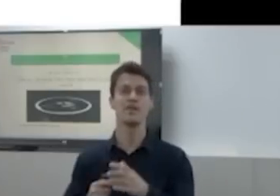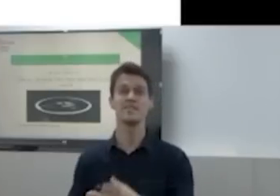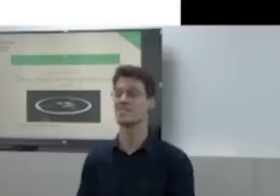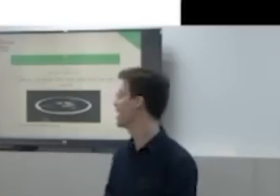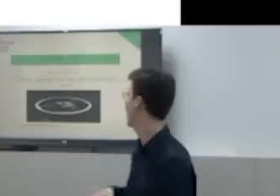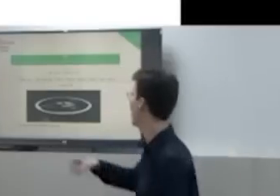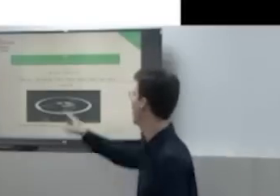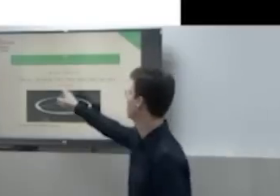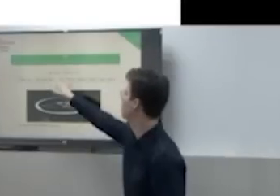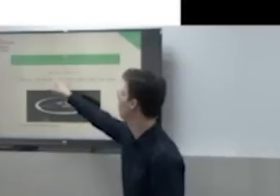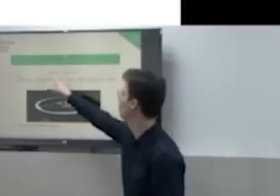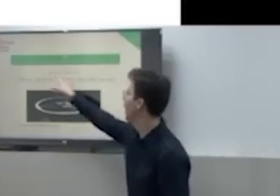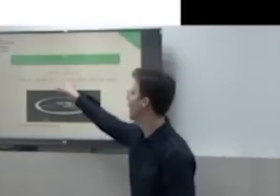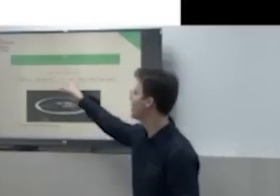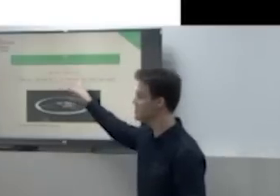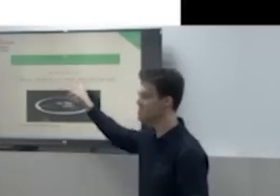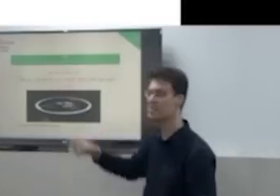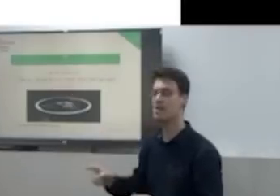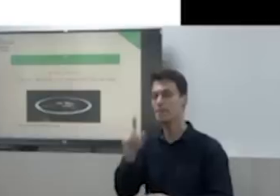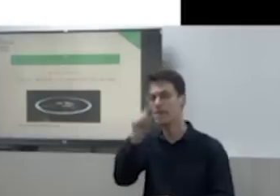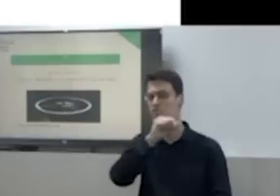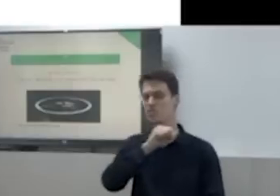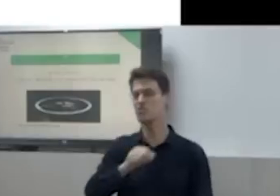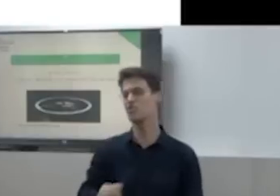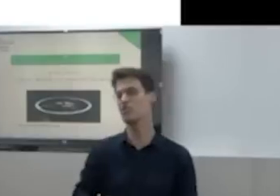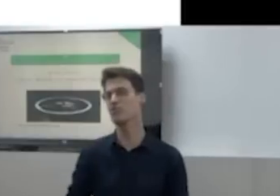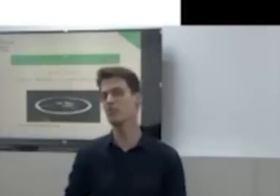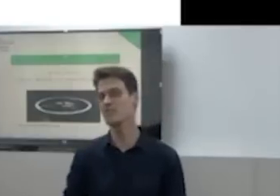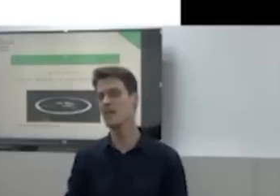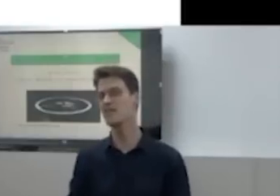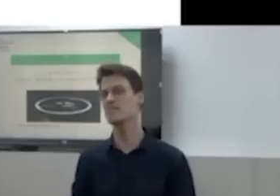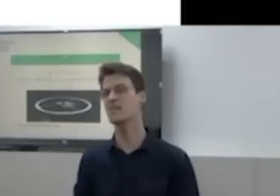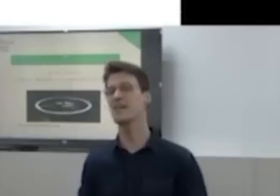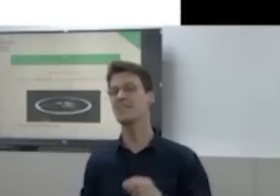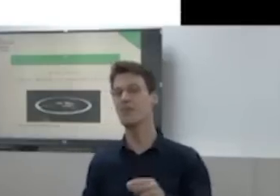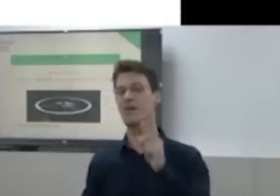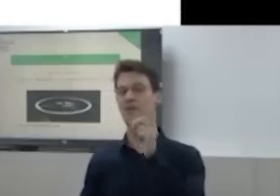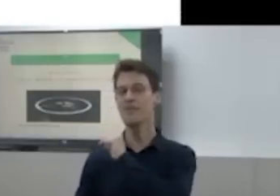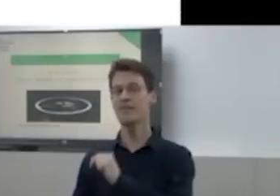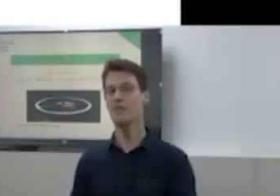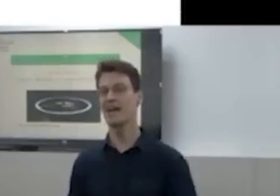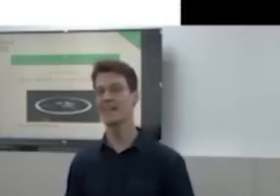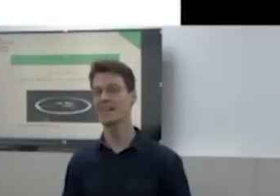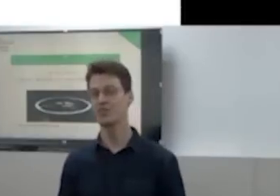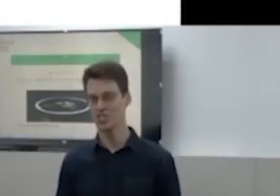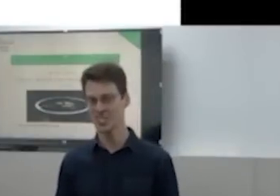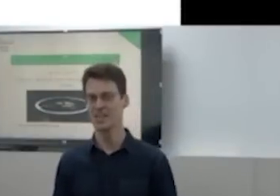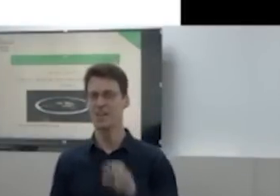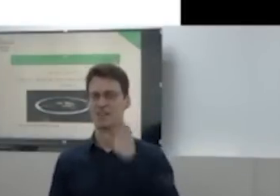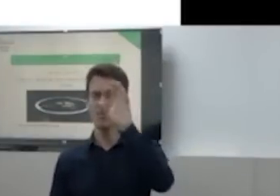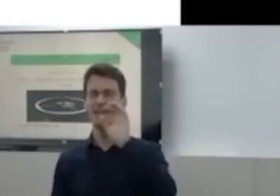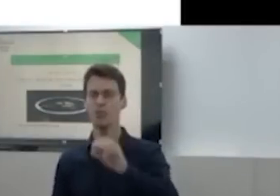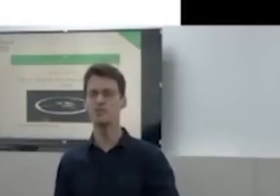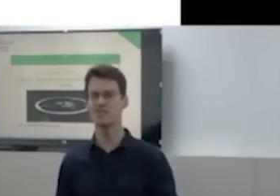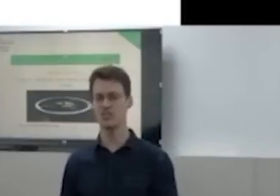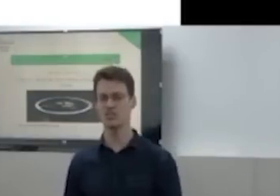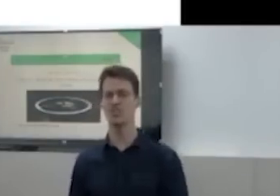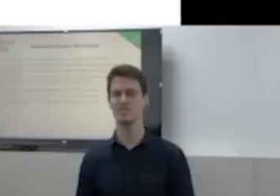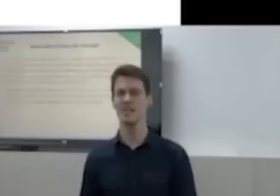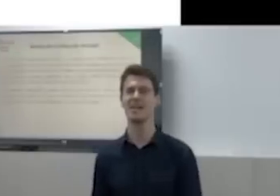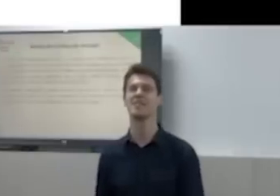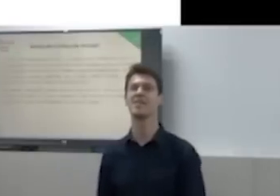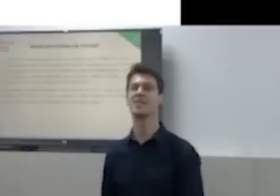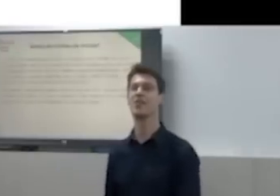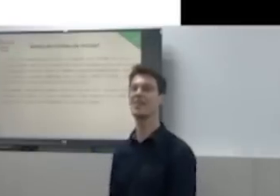essas informações atuais para discutir com vocês. Então, vamos dar uma olhada na notícia? Vamos ler